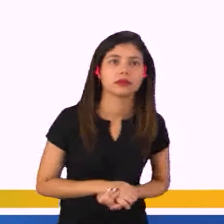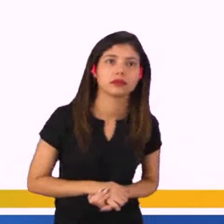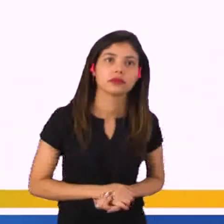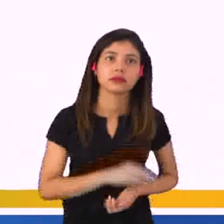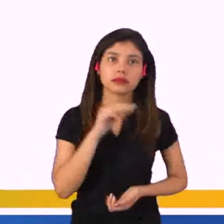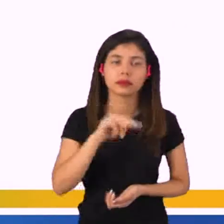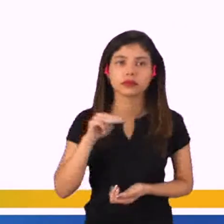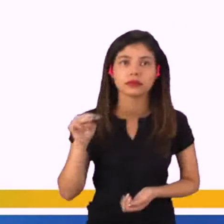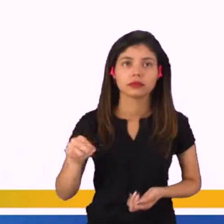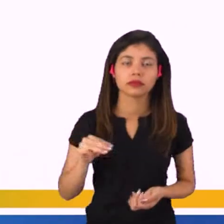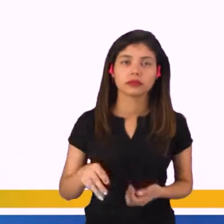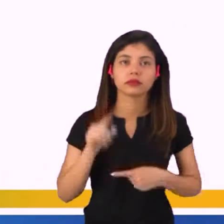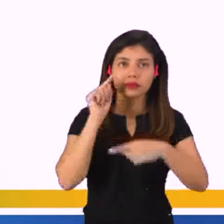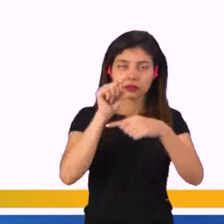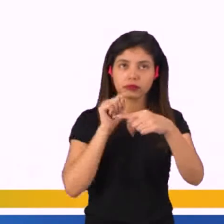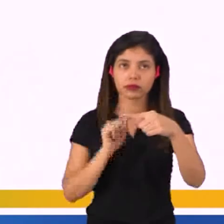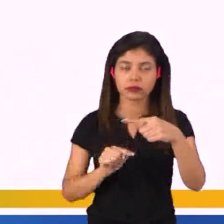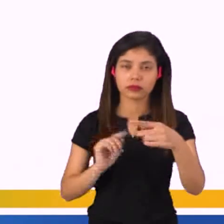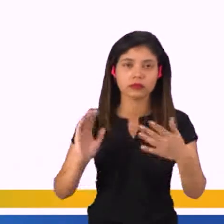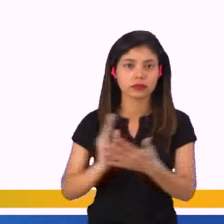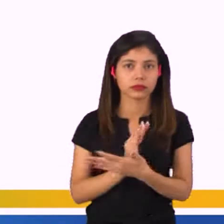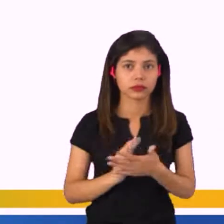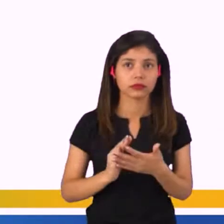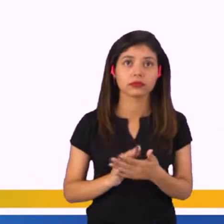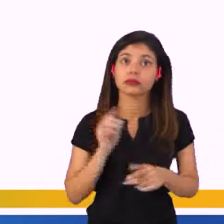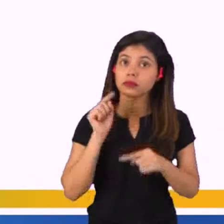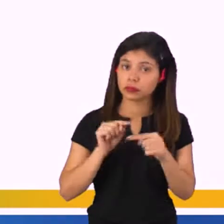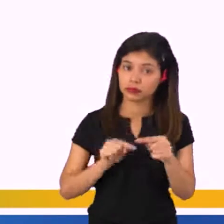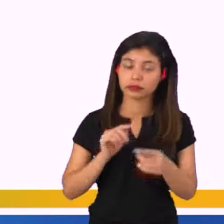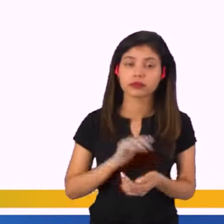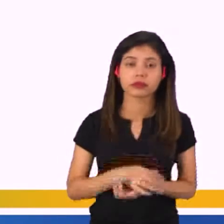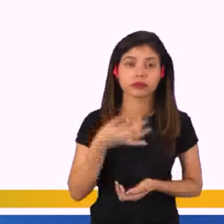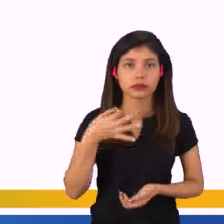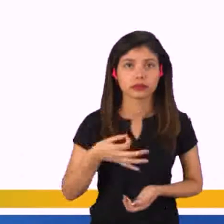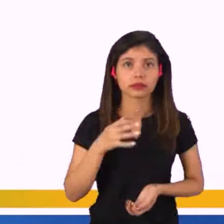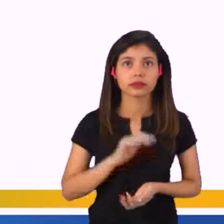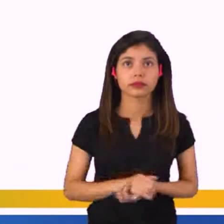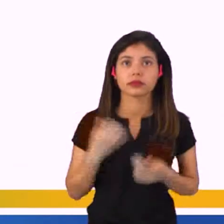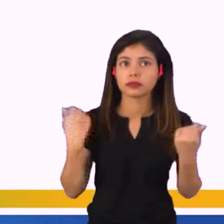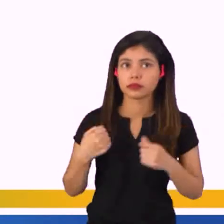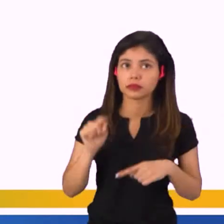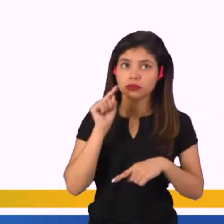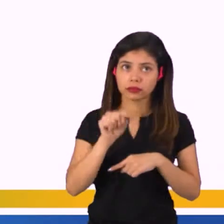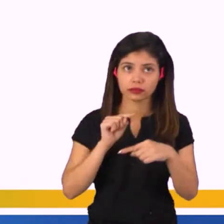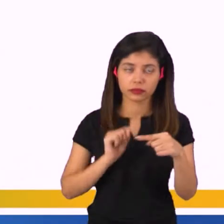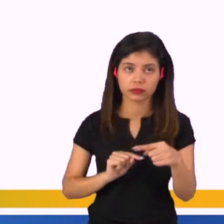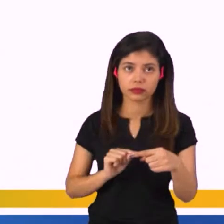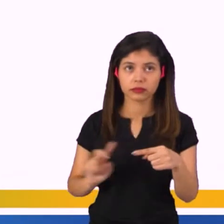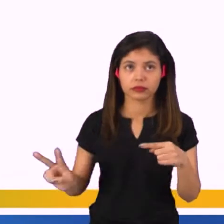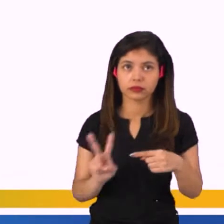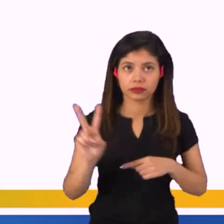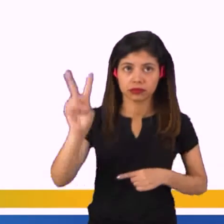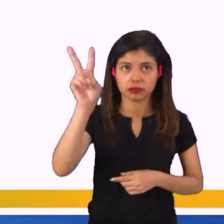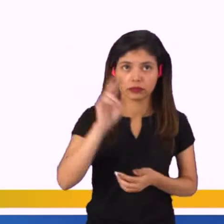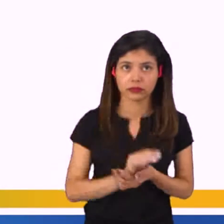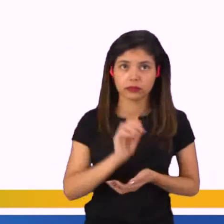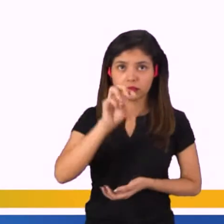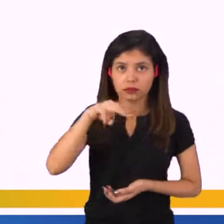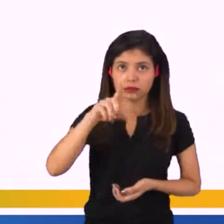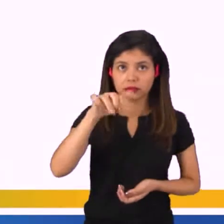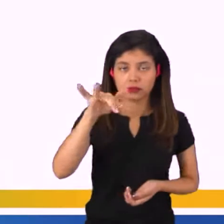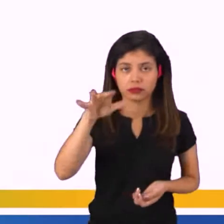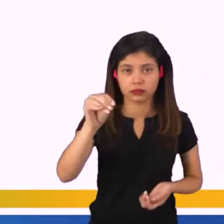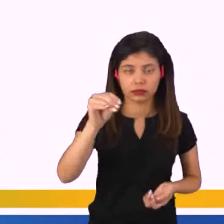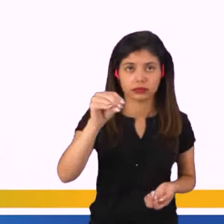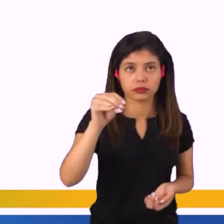de olha, para m a gente vai realizar algumas operações de divisão, certo? Então, precisamos dividir o valor